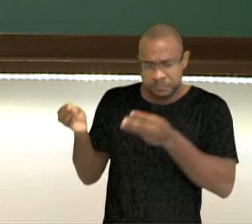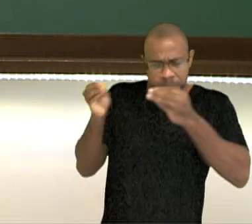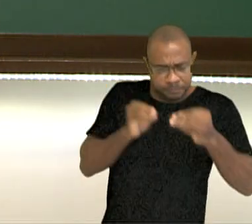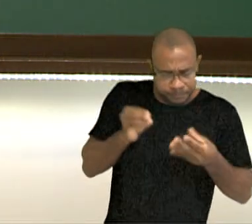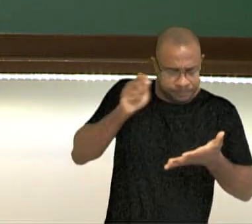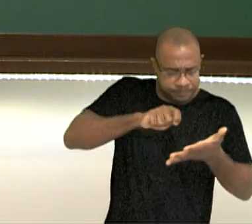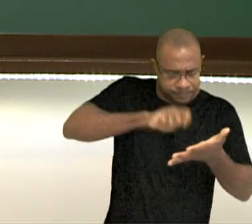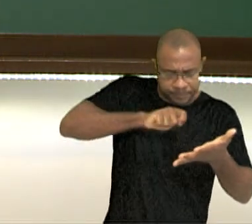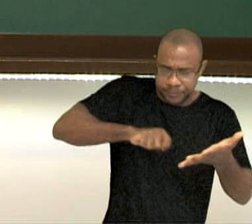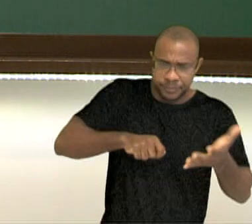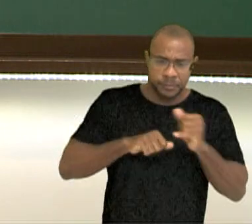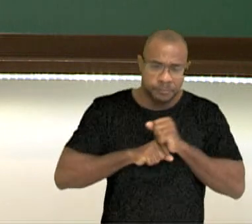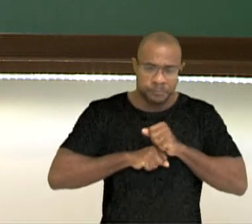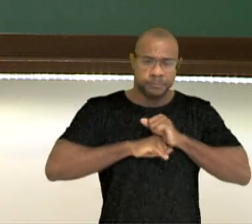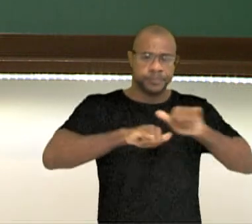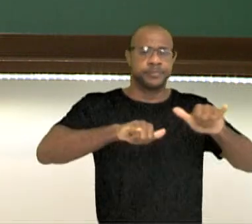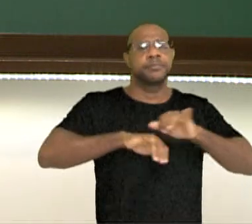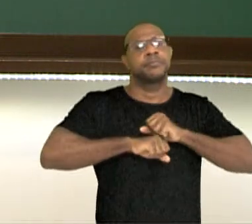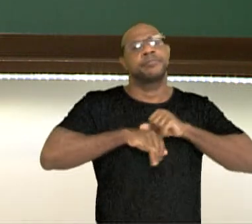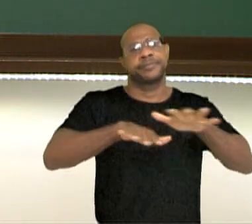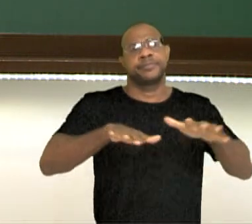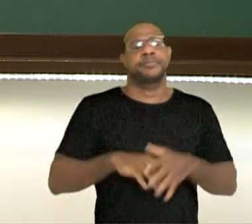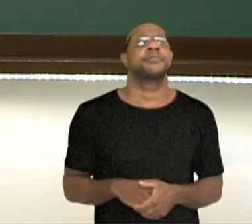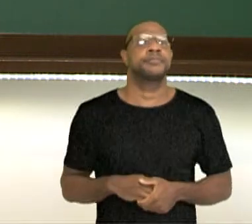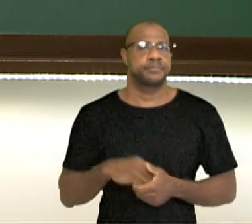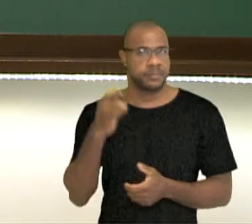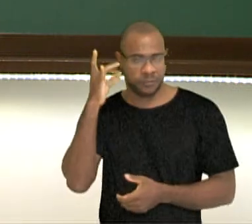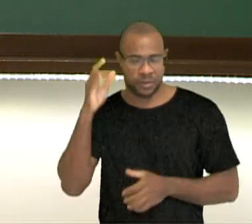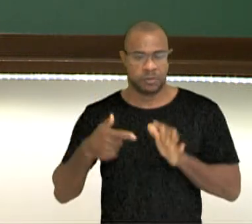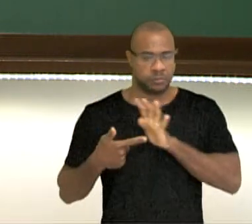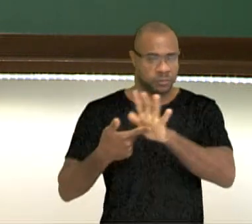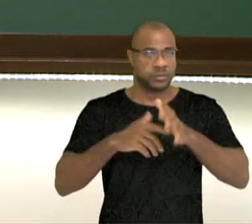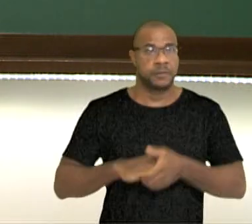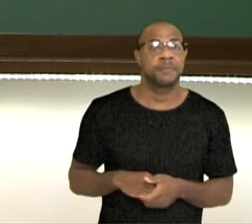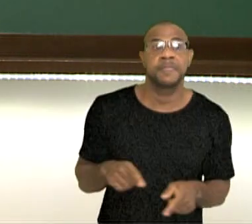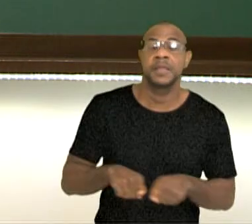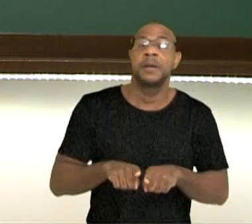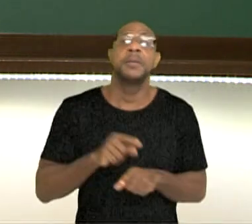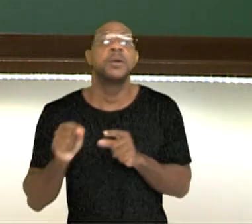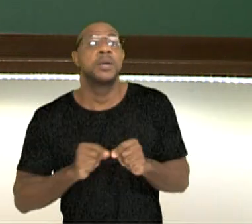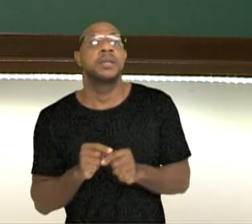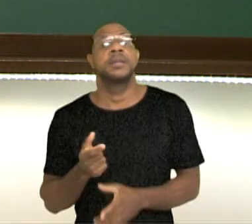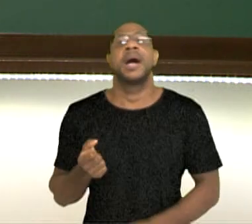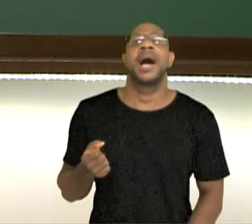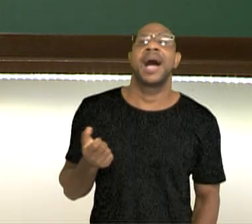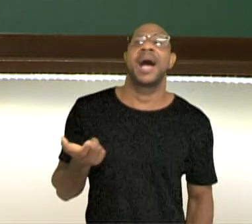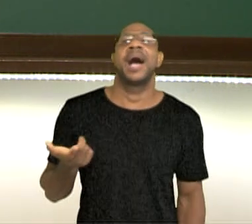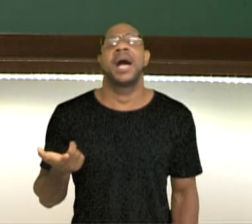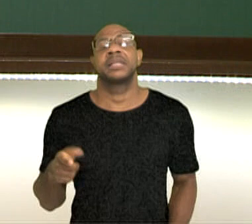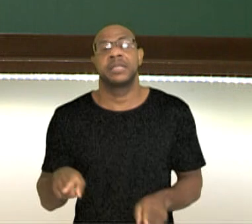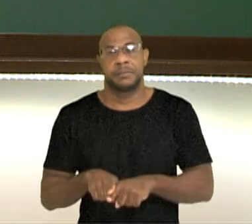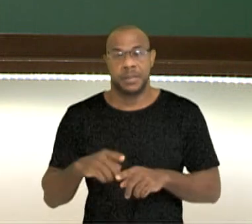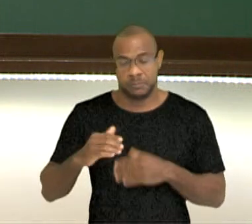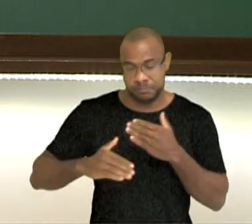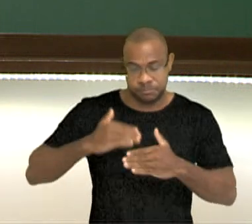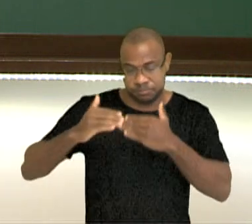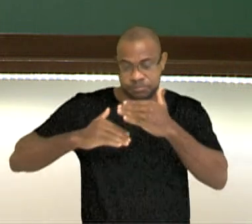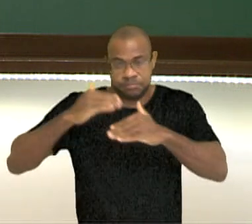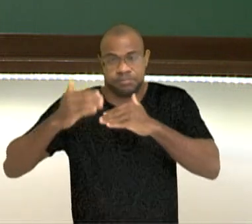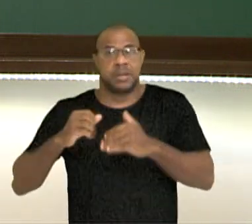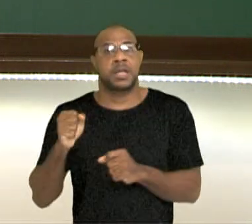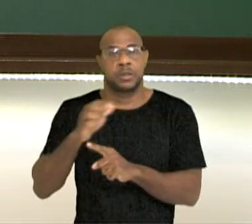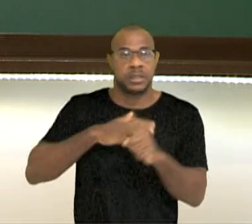isso de forma mais acessível para o público em geral. Também aprimoram a sociedade gradualmente, porque